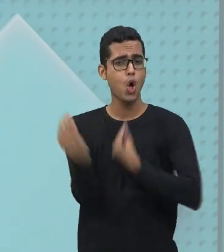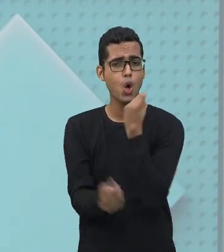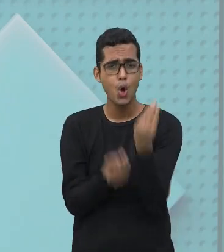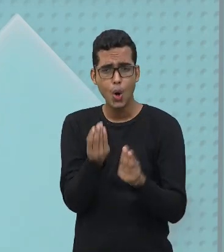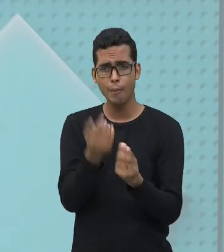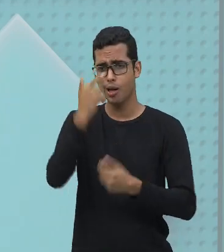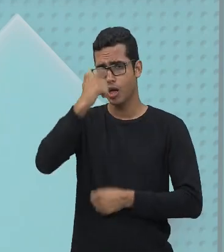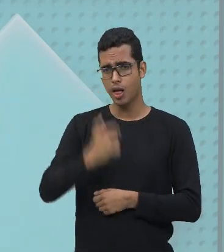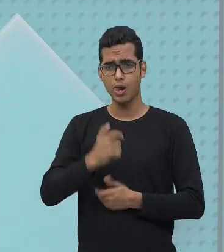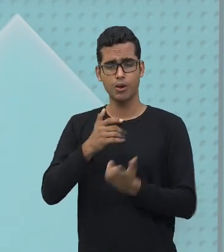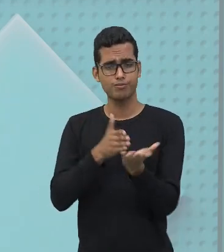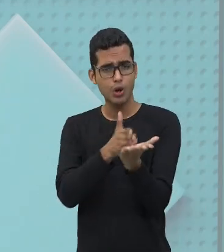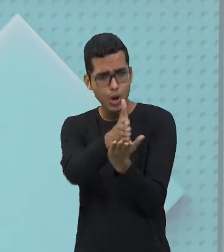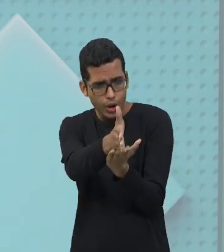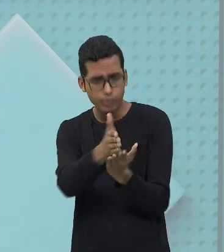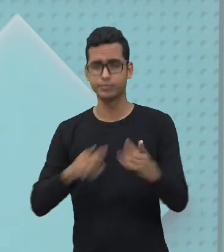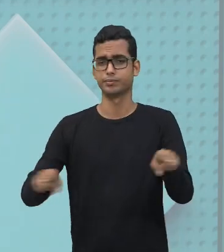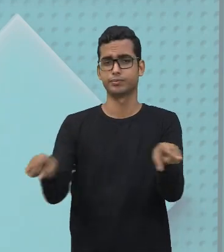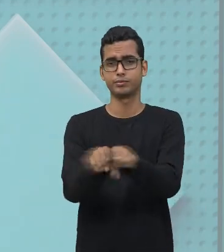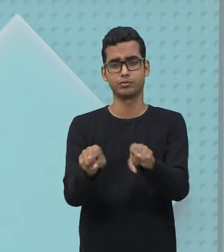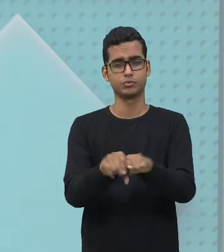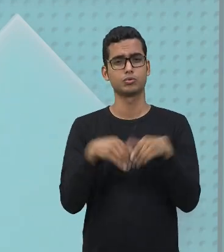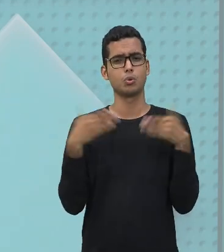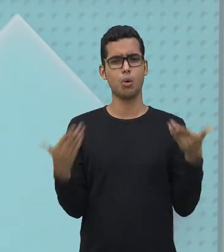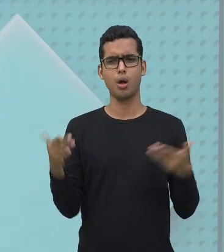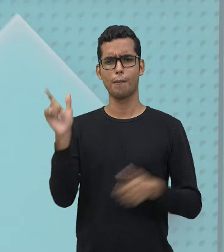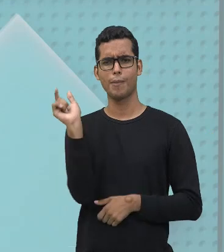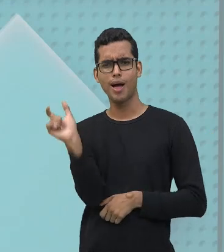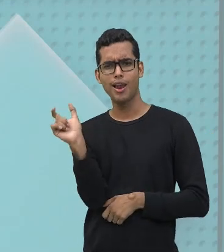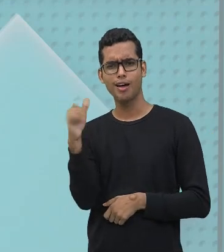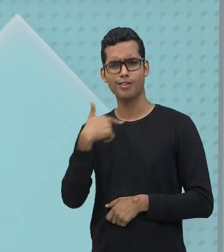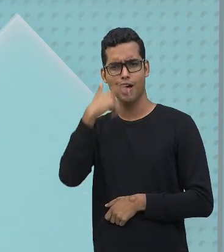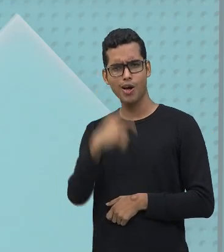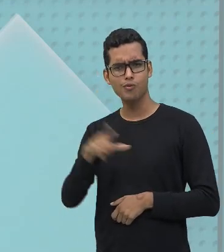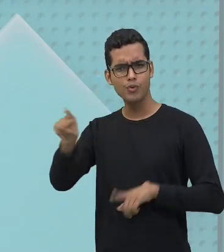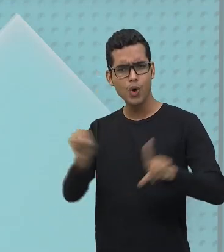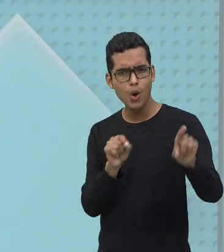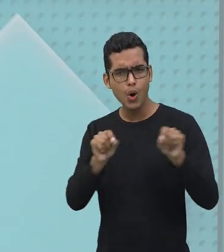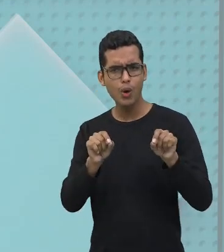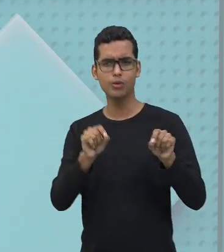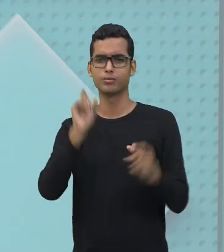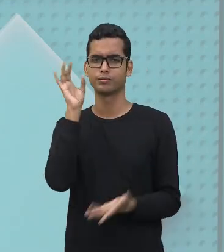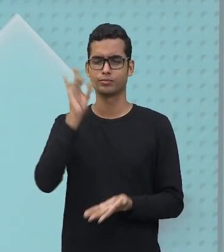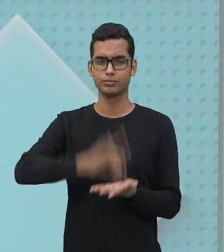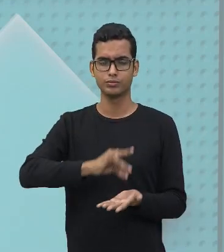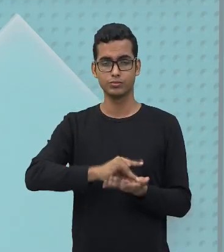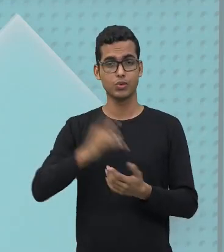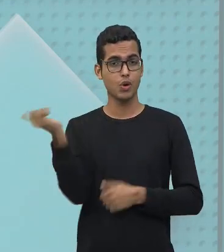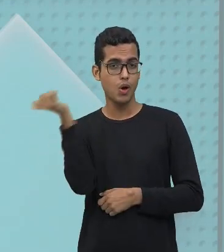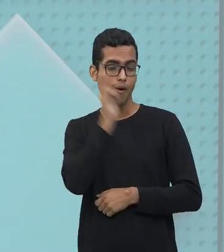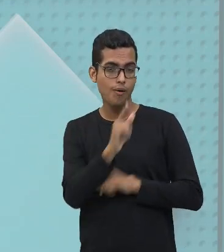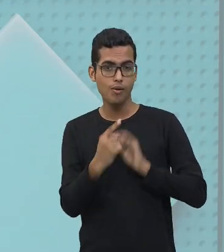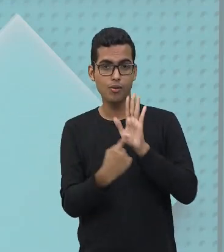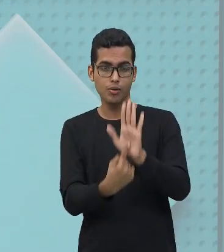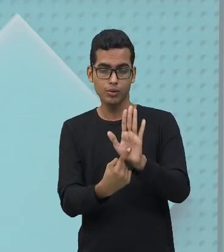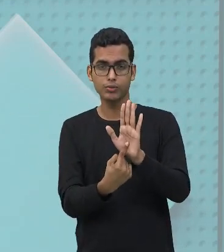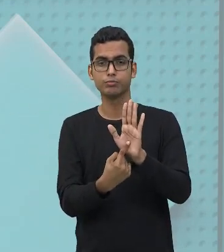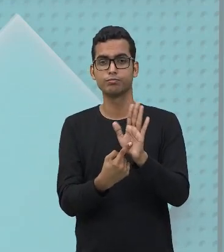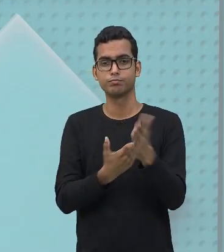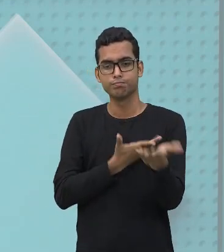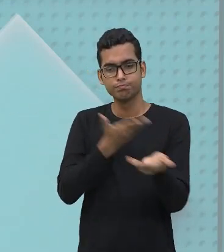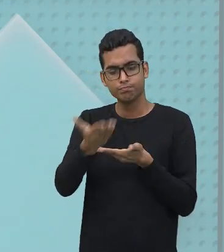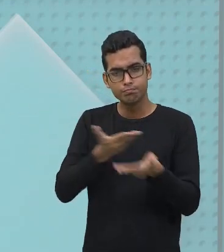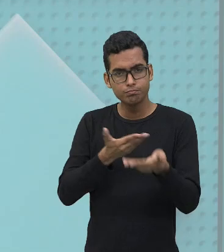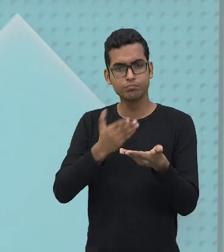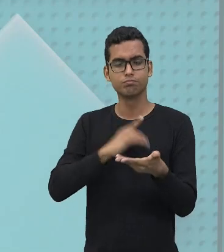vou direcionar, que palavras eu vou escolher para trazer para o meu interlocutor